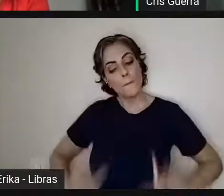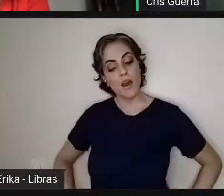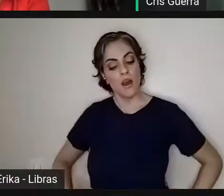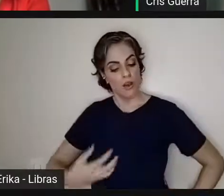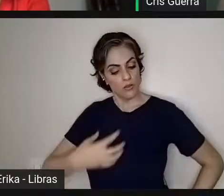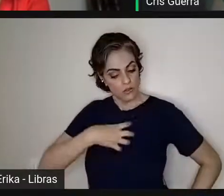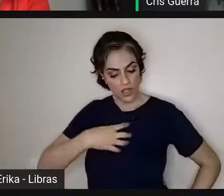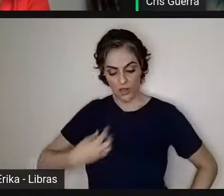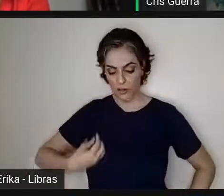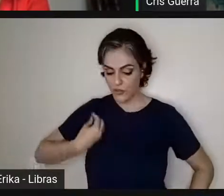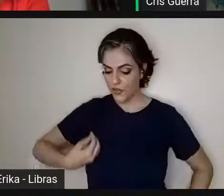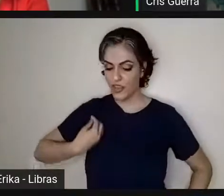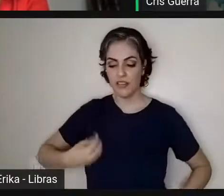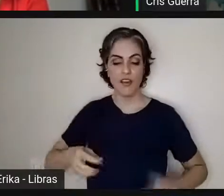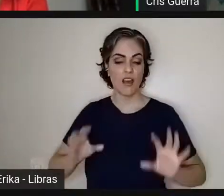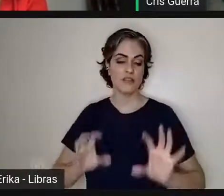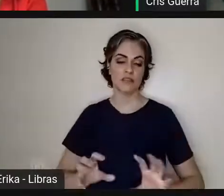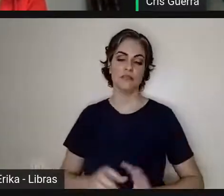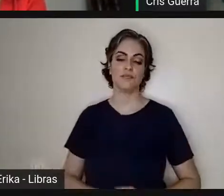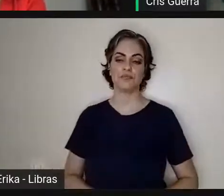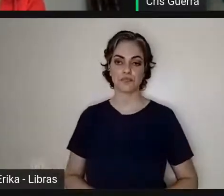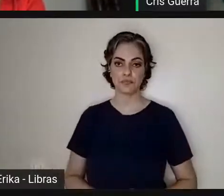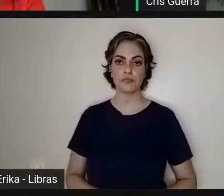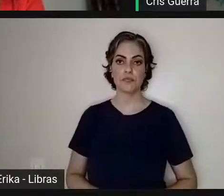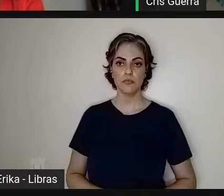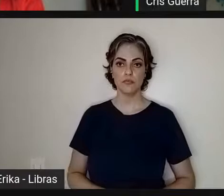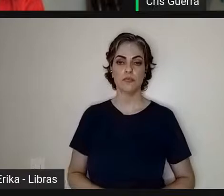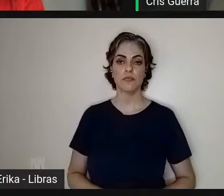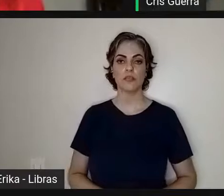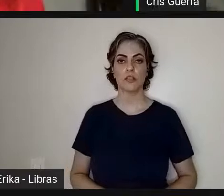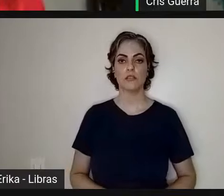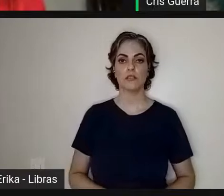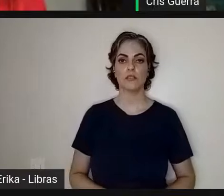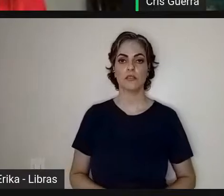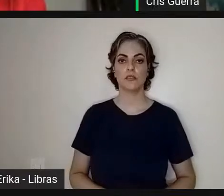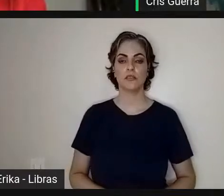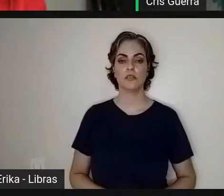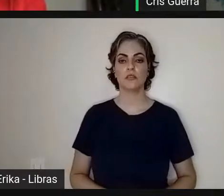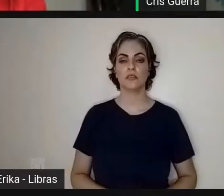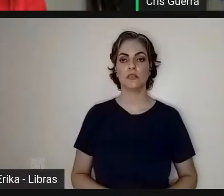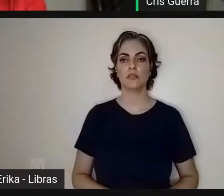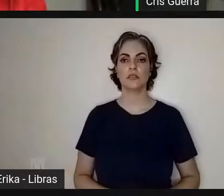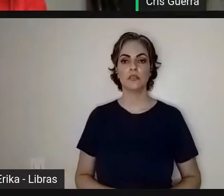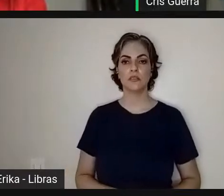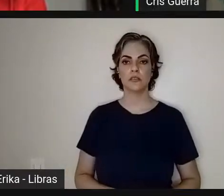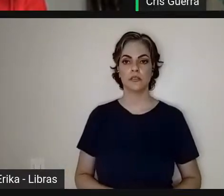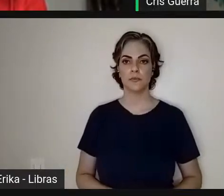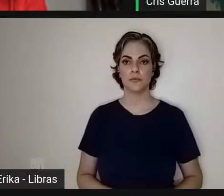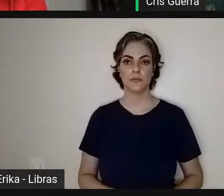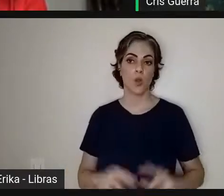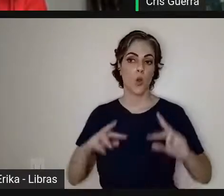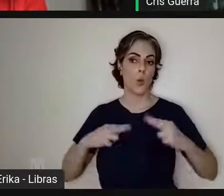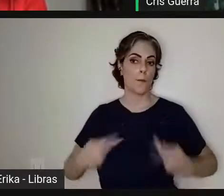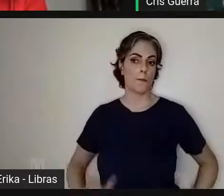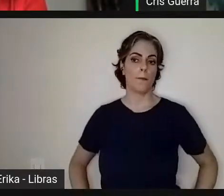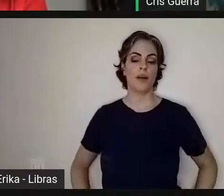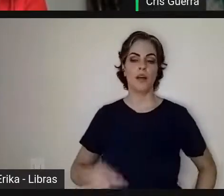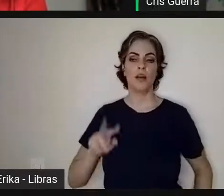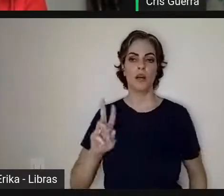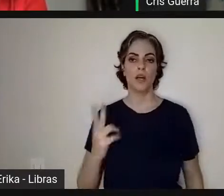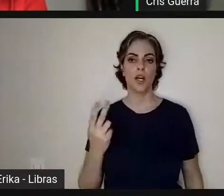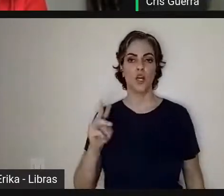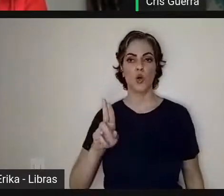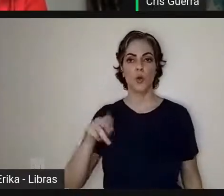trazendo essa característica, essa qualidade, né? Essa palavra humanidade para o